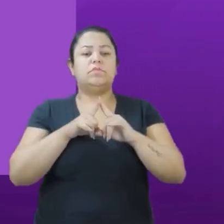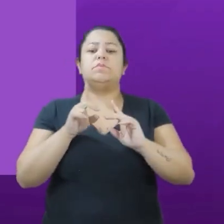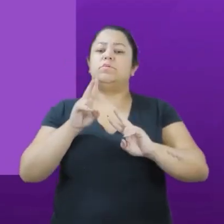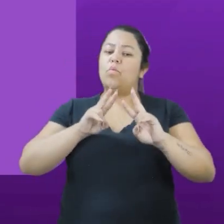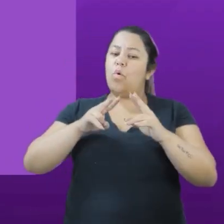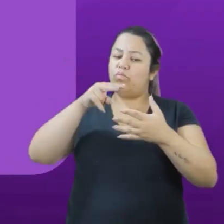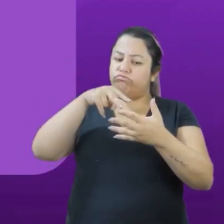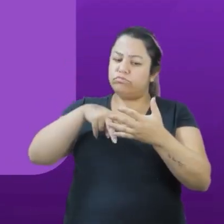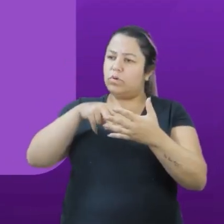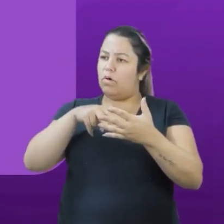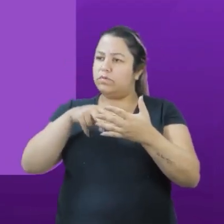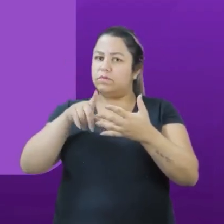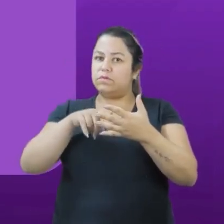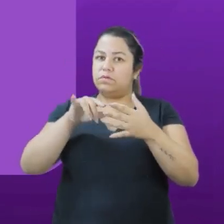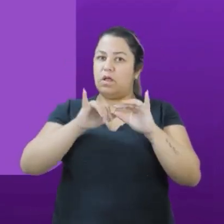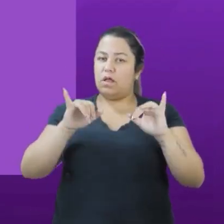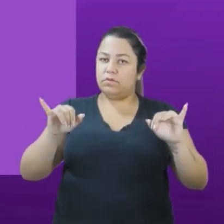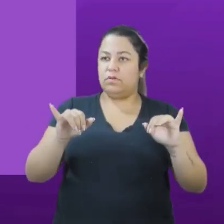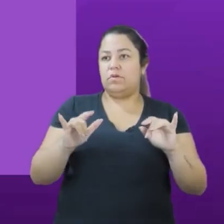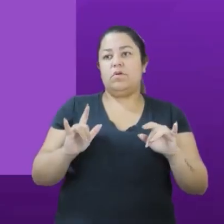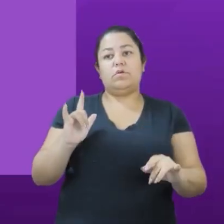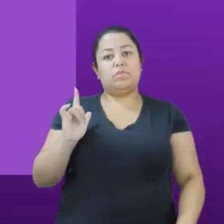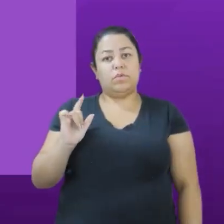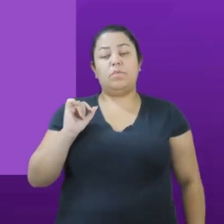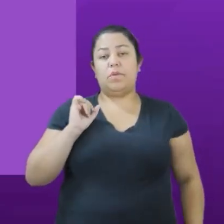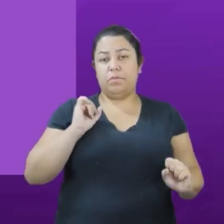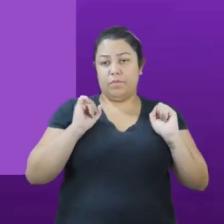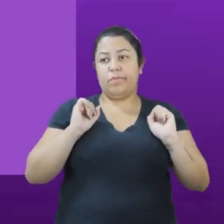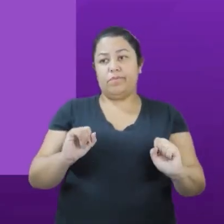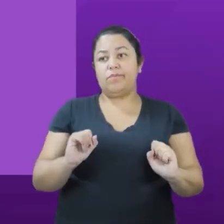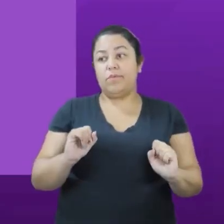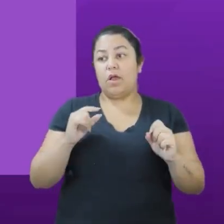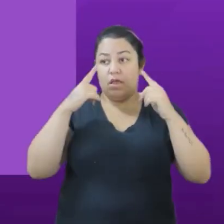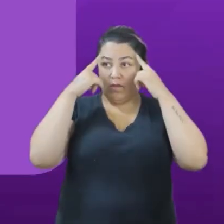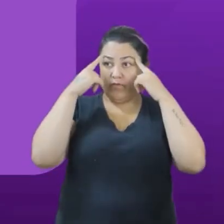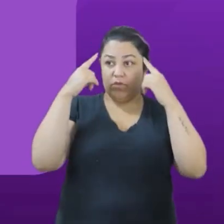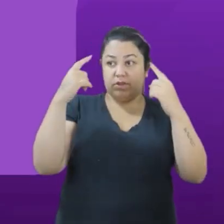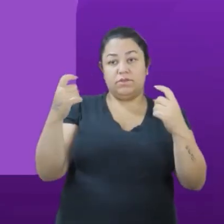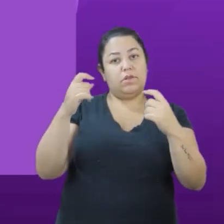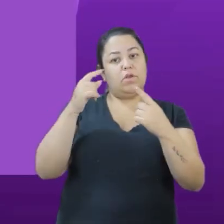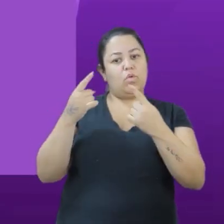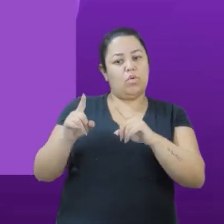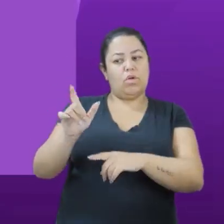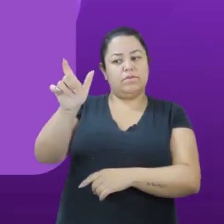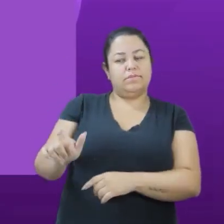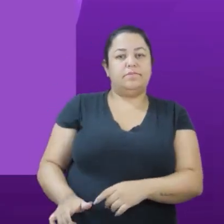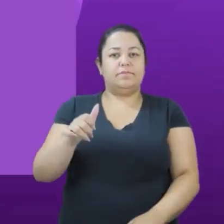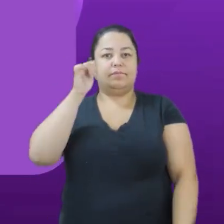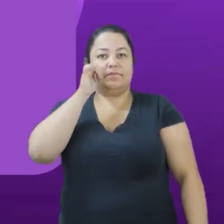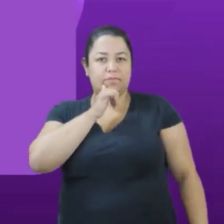contra a mulher e a gente olha para o fenômeno, porque a gente pode considerar a violência contra a mulher e esses